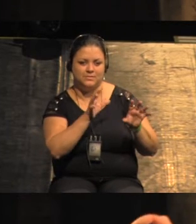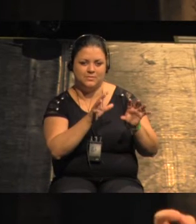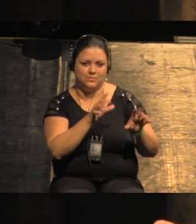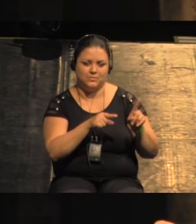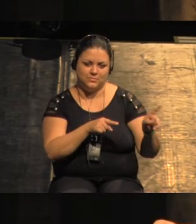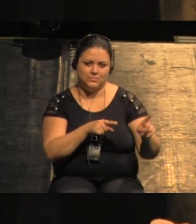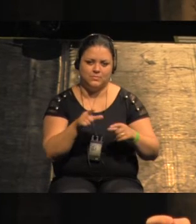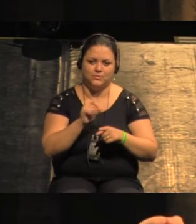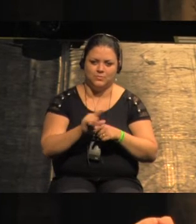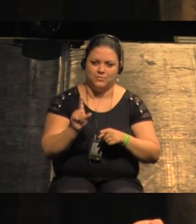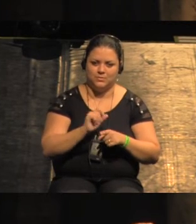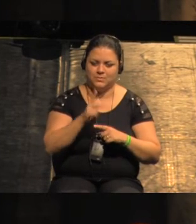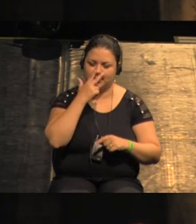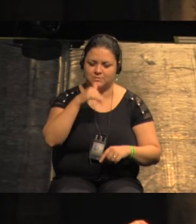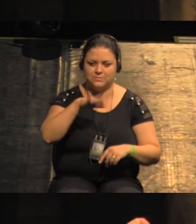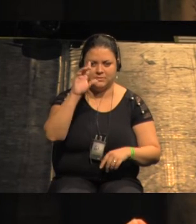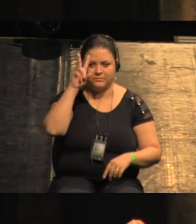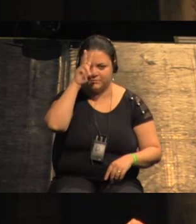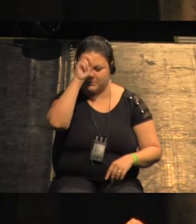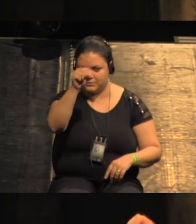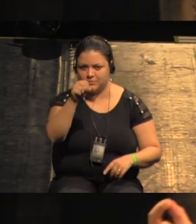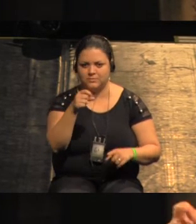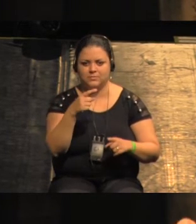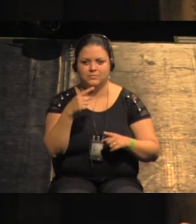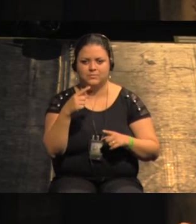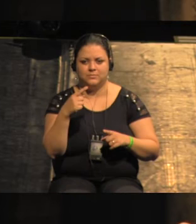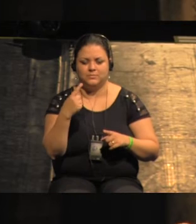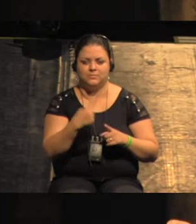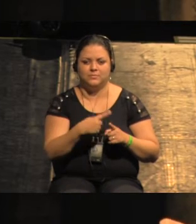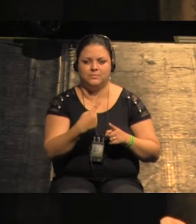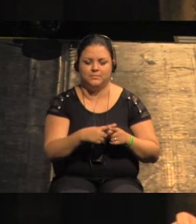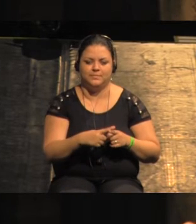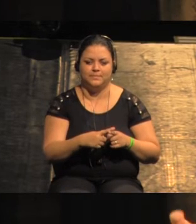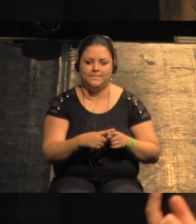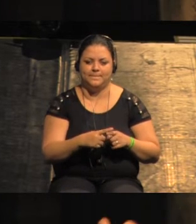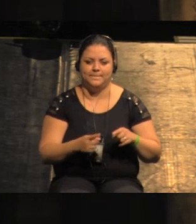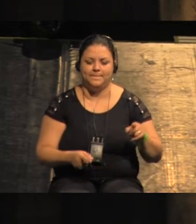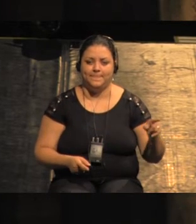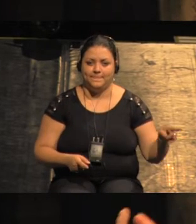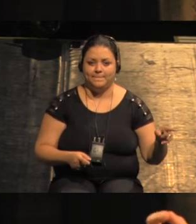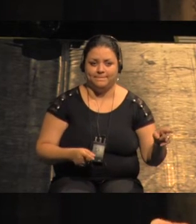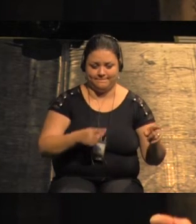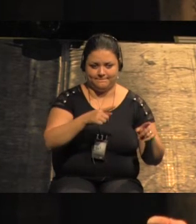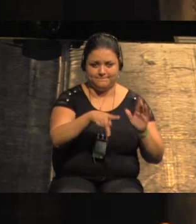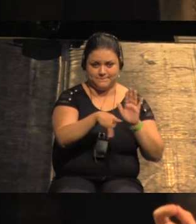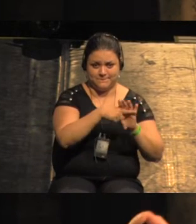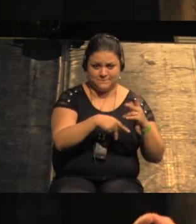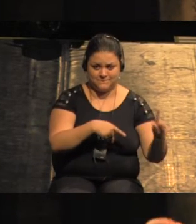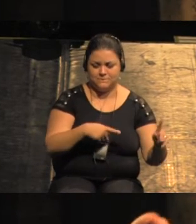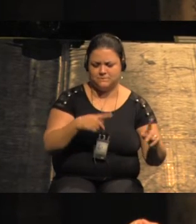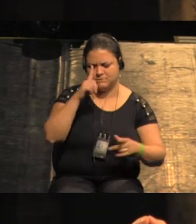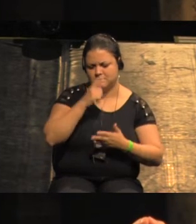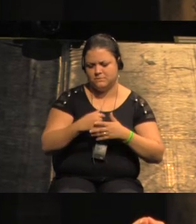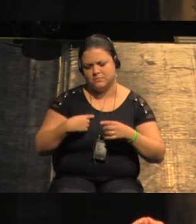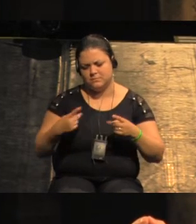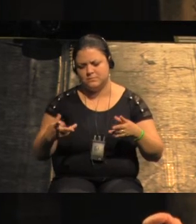de locação, elas são muito mais fortes em relação ao locador do que ao proprietário, porque o proprietário pode decidir vender